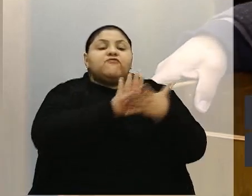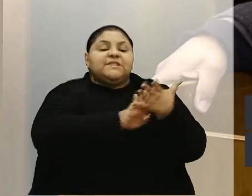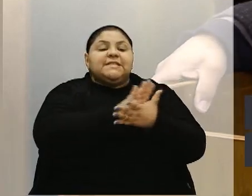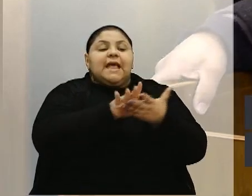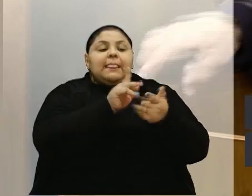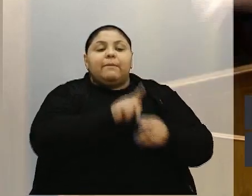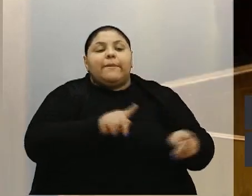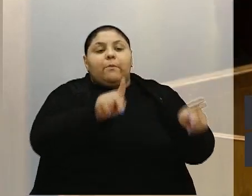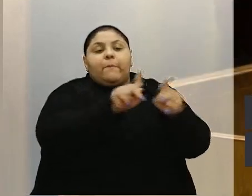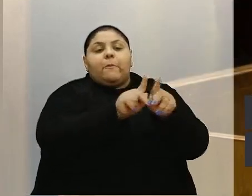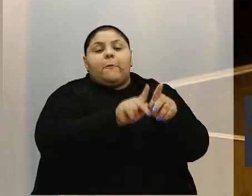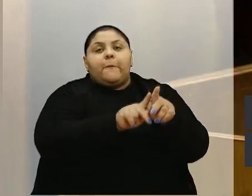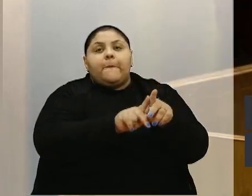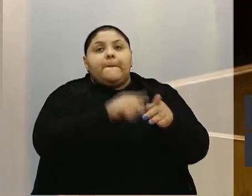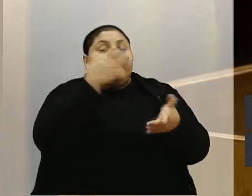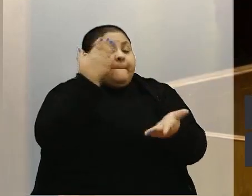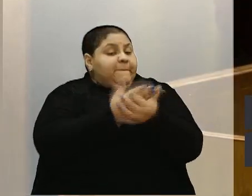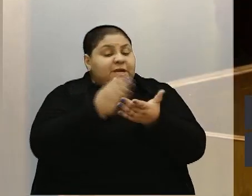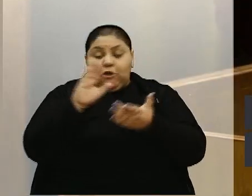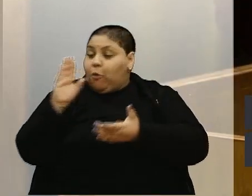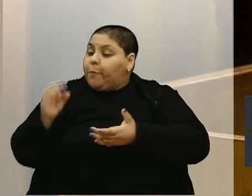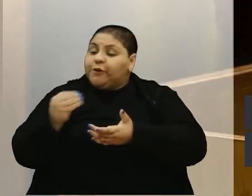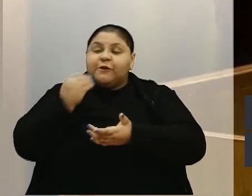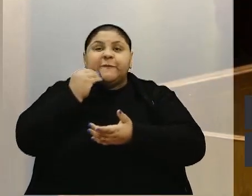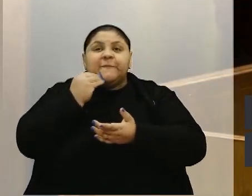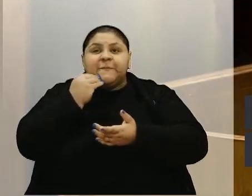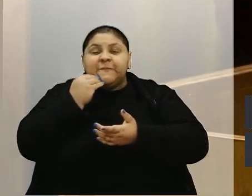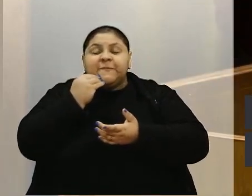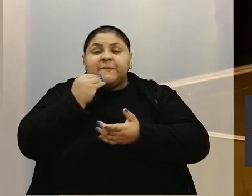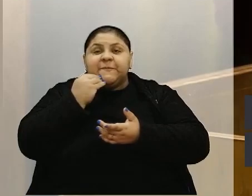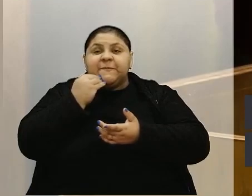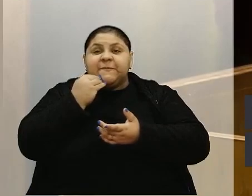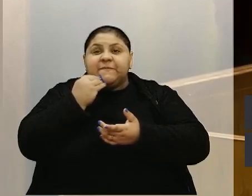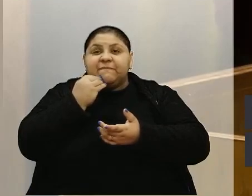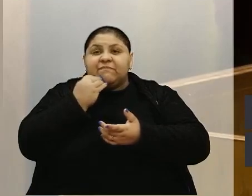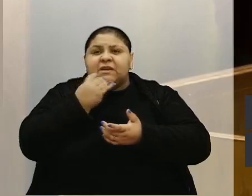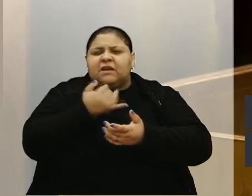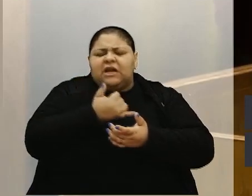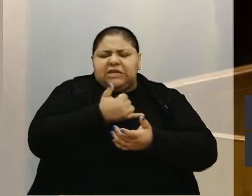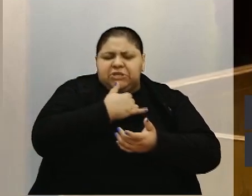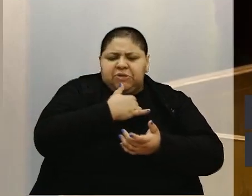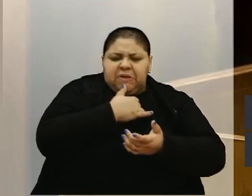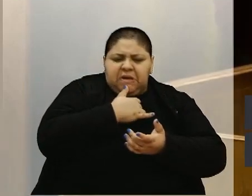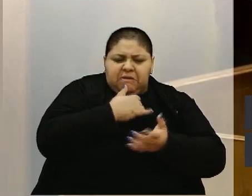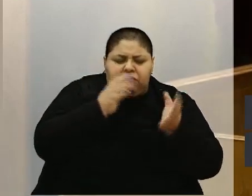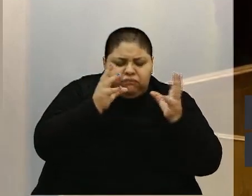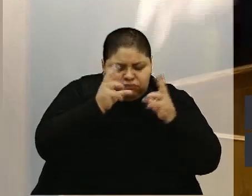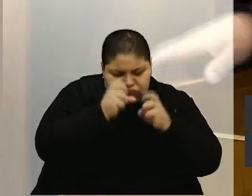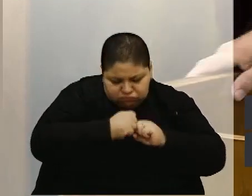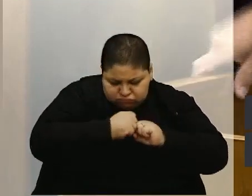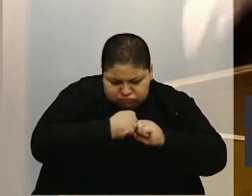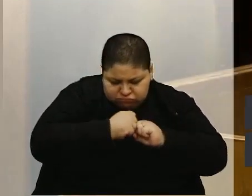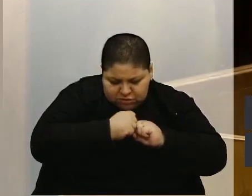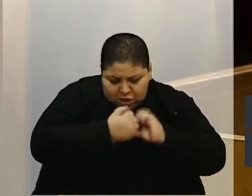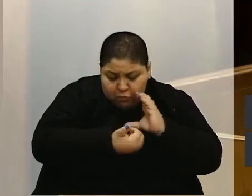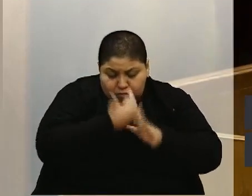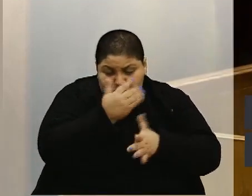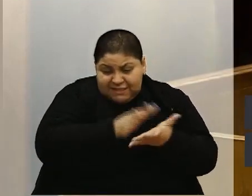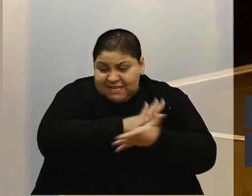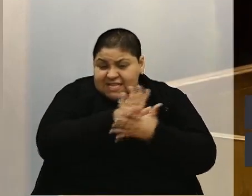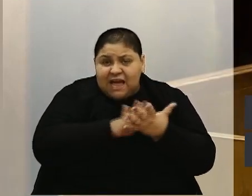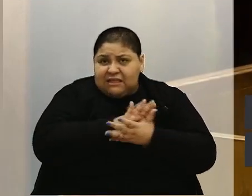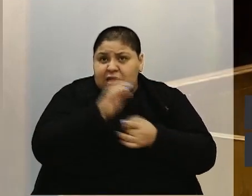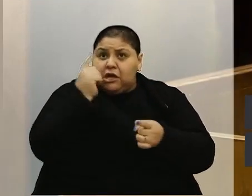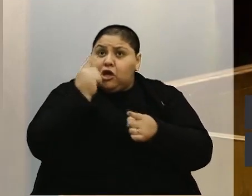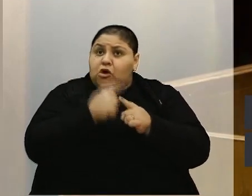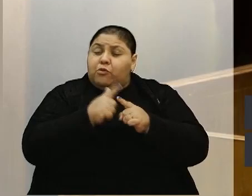povo. Você perdeu a oportunidade de se entregar à tristeza, à depressão, à doença e não produzir, porque você foi